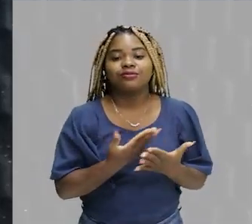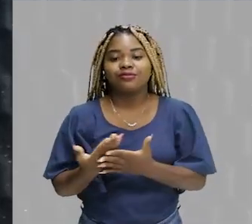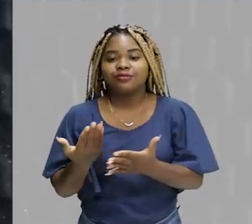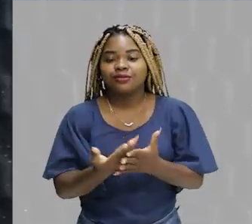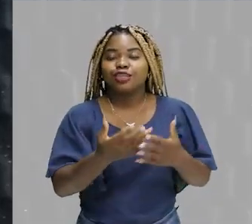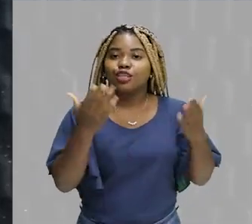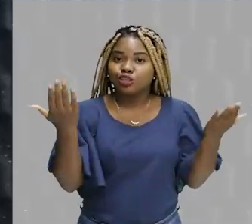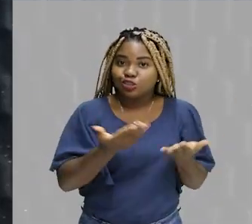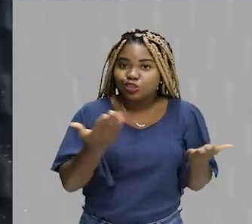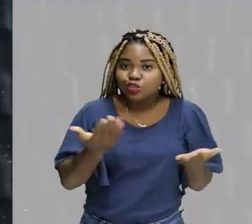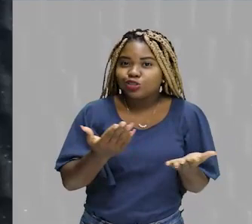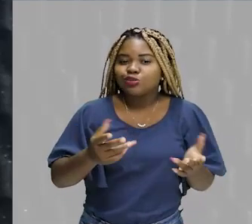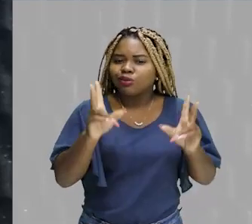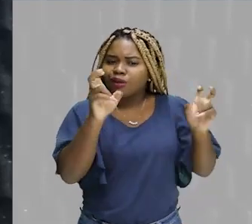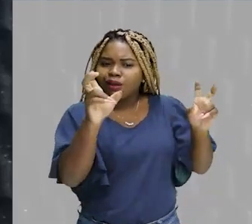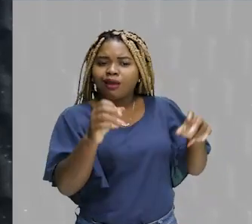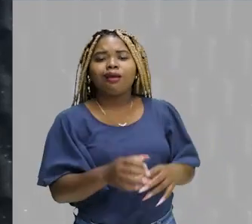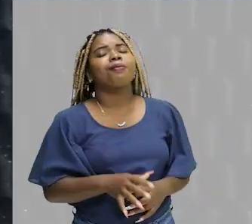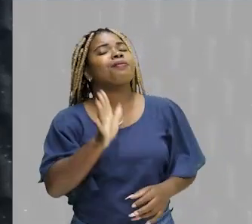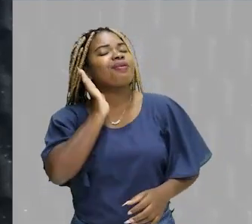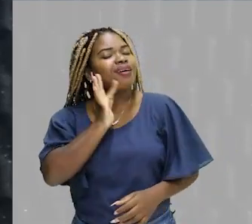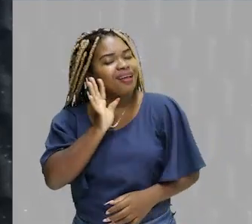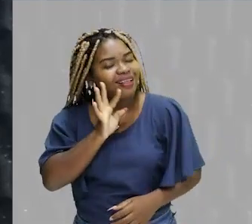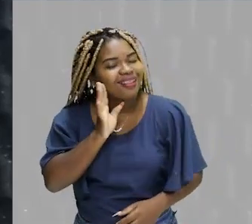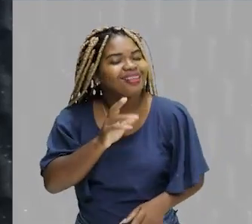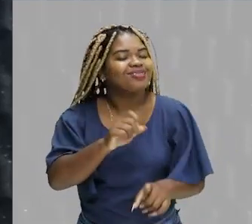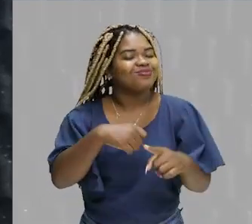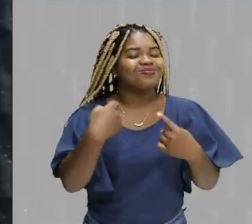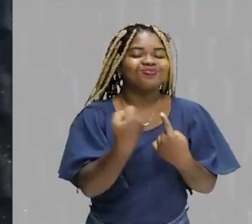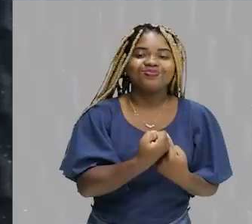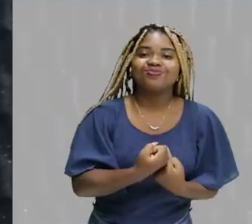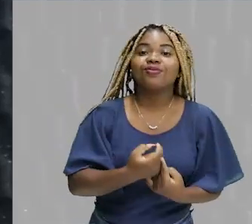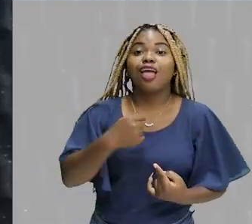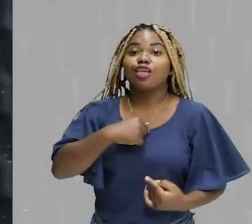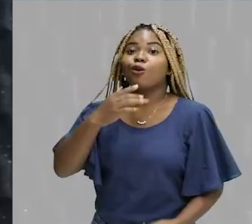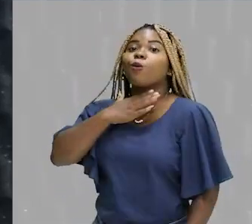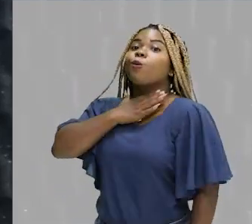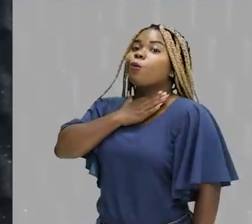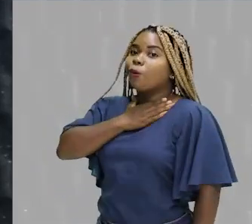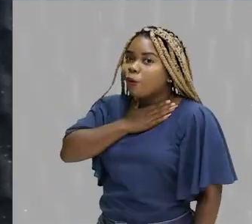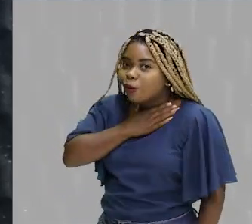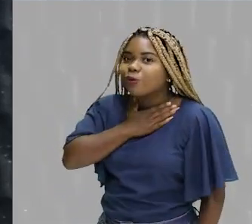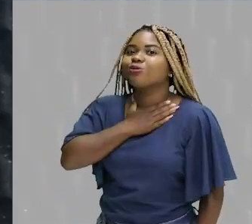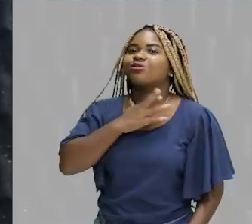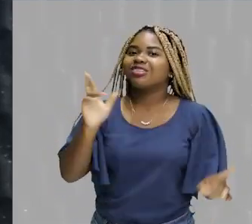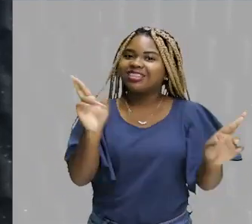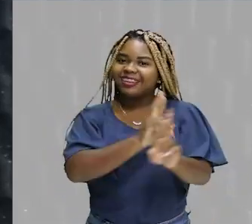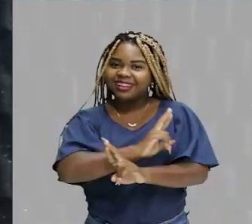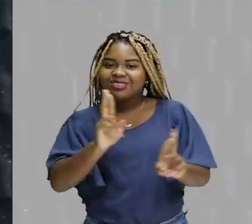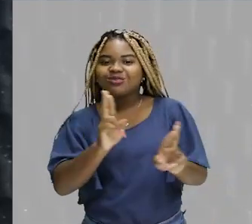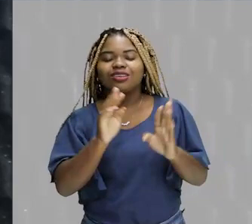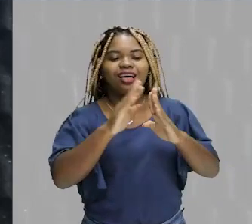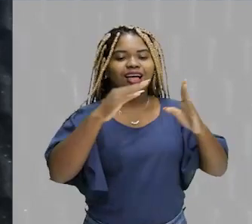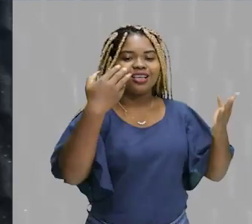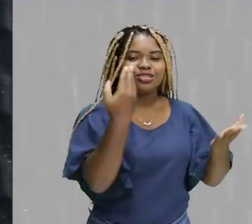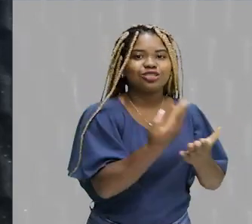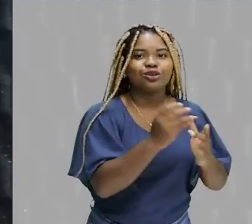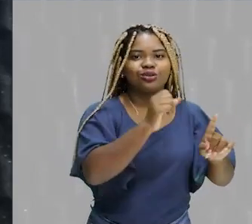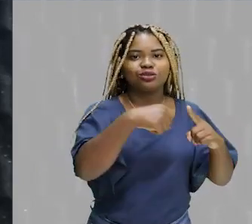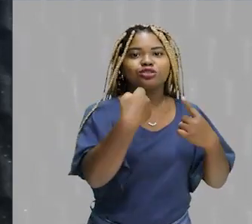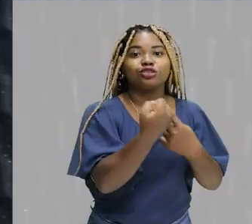bem bacana mesmo da sociologia. Eu particularmente gosto muito, que é o assunto relacionado à Escola